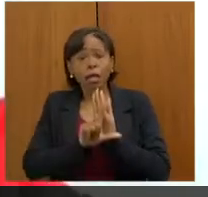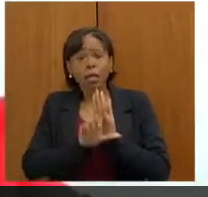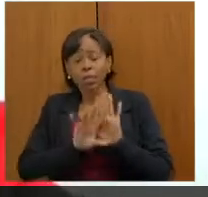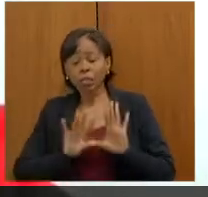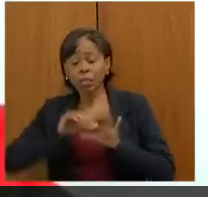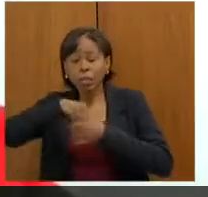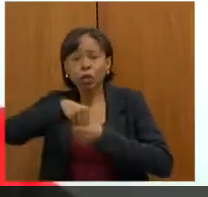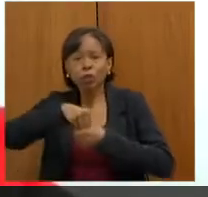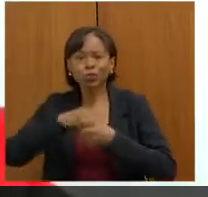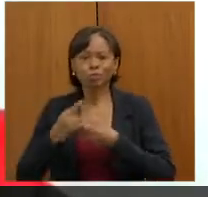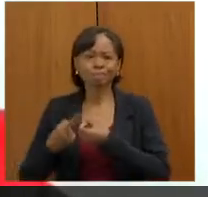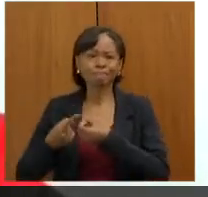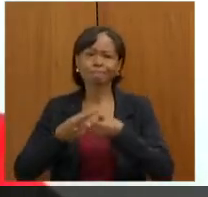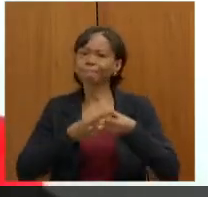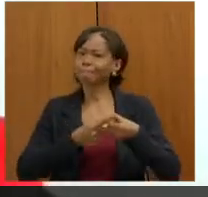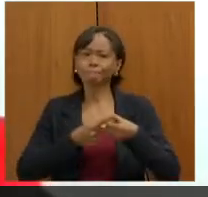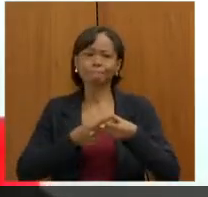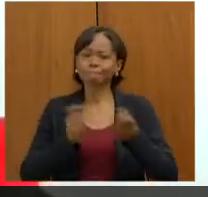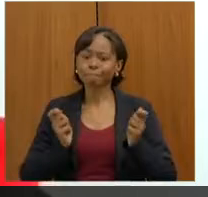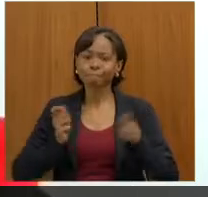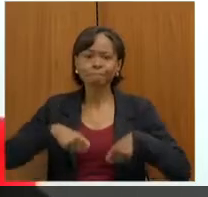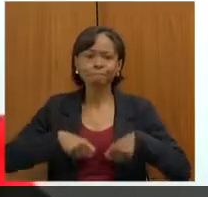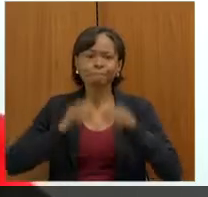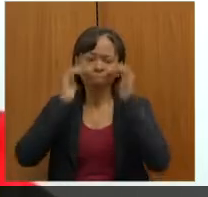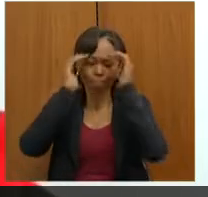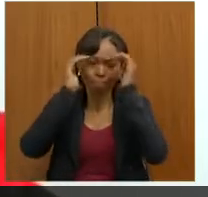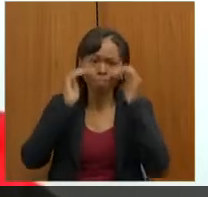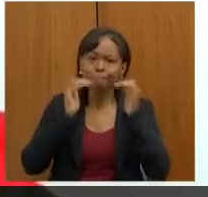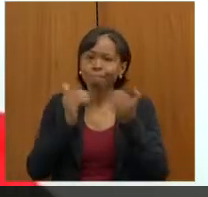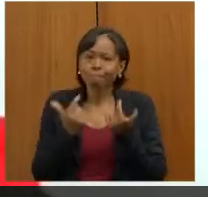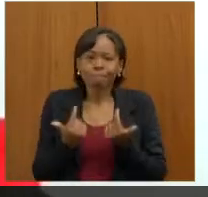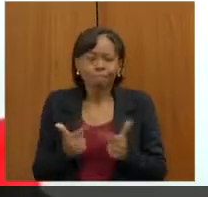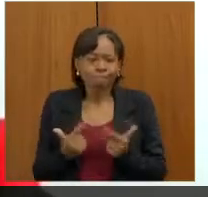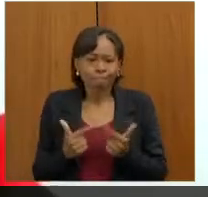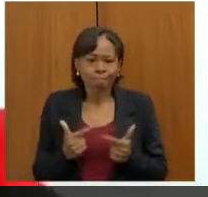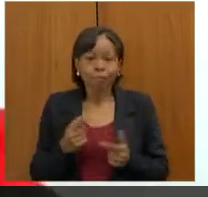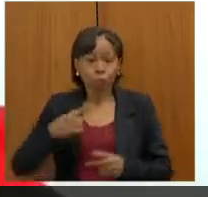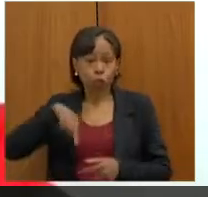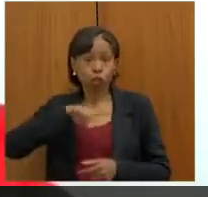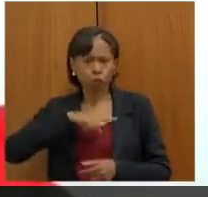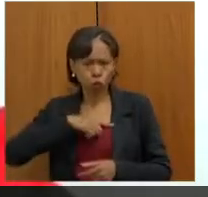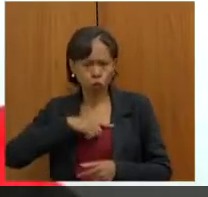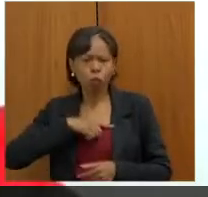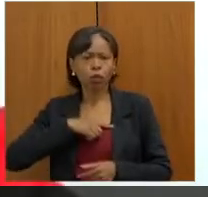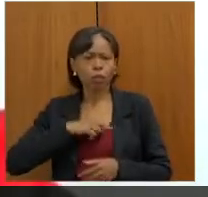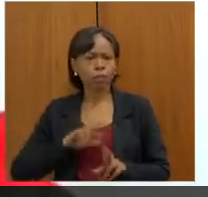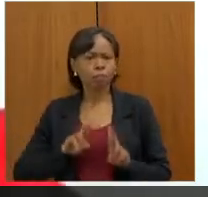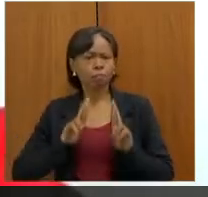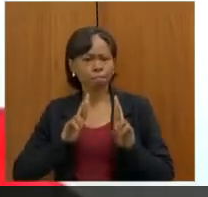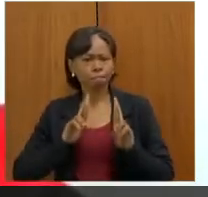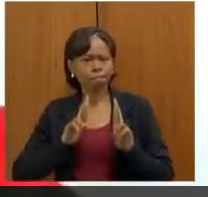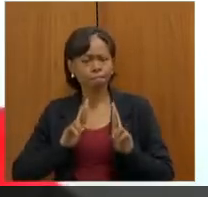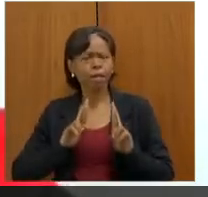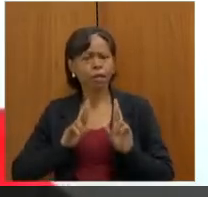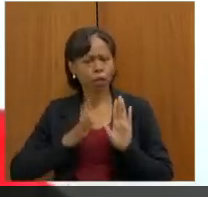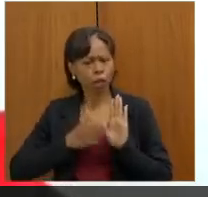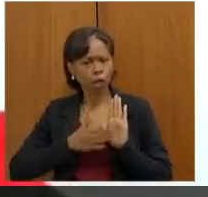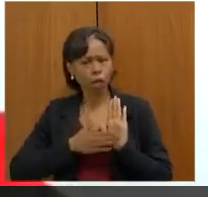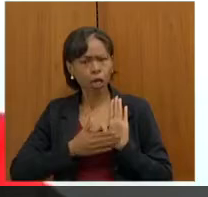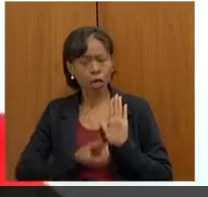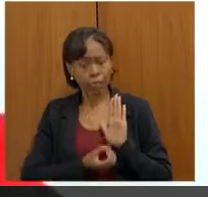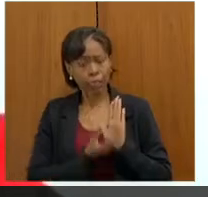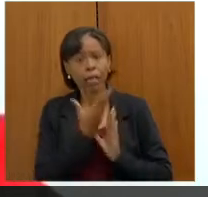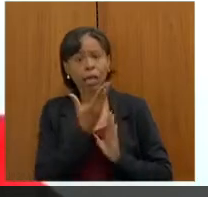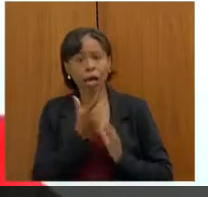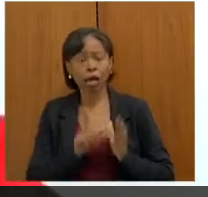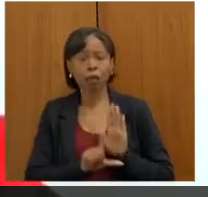efetivar essas vezes tão nosso papel de controladoras da política Mas também de propositura de política pública Mas o mais importante é